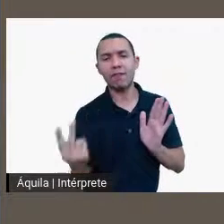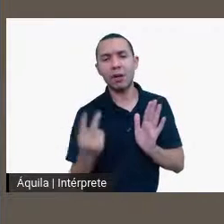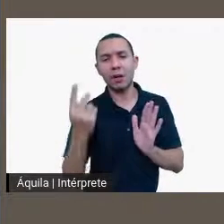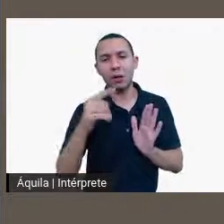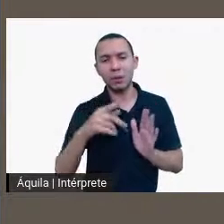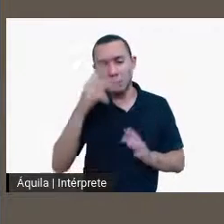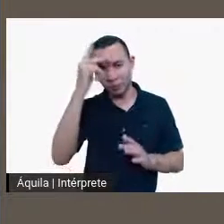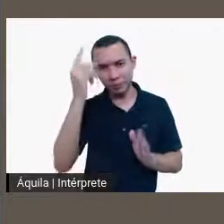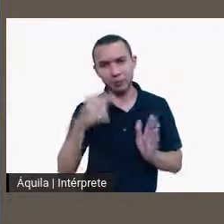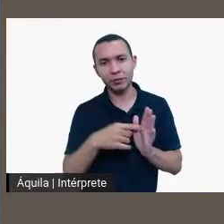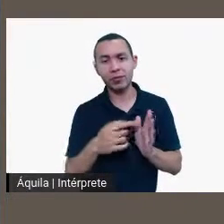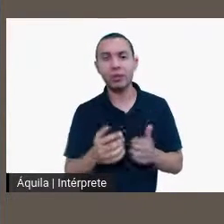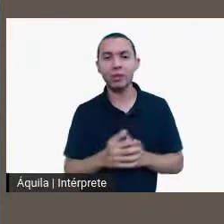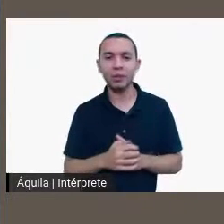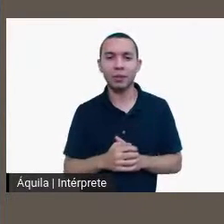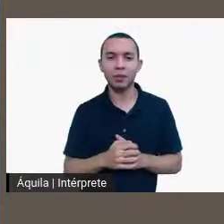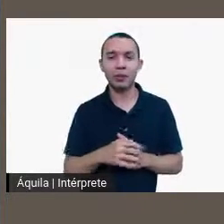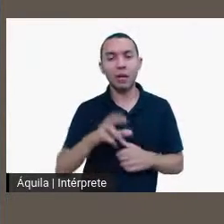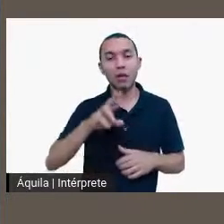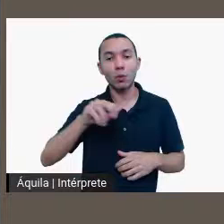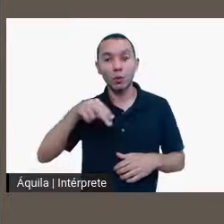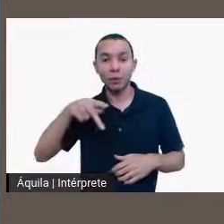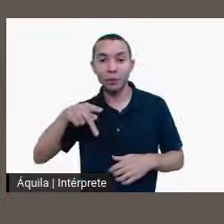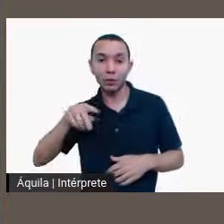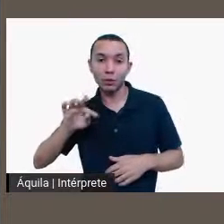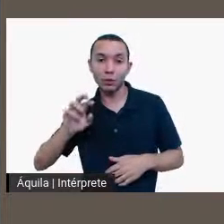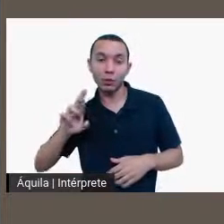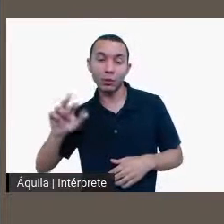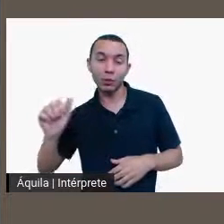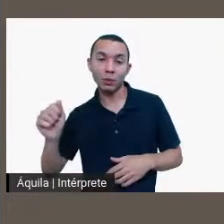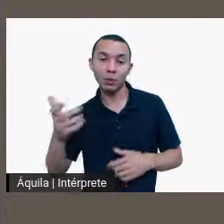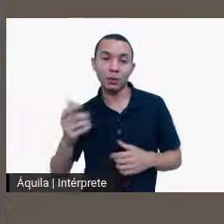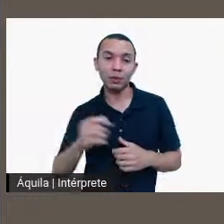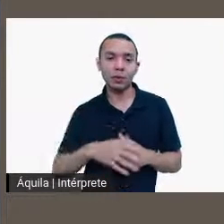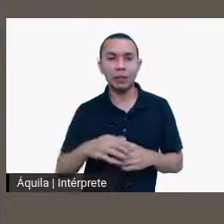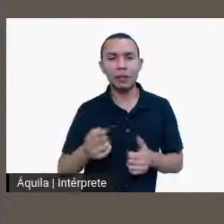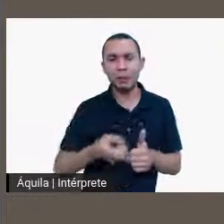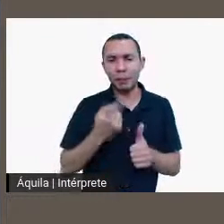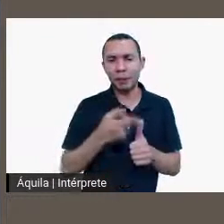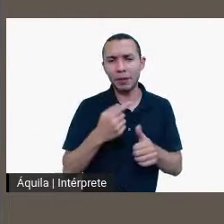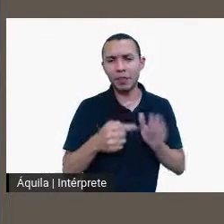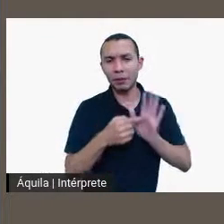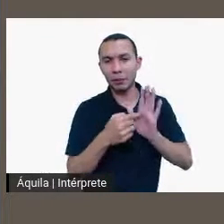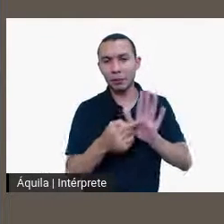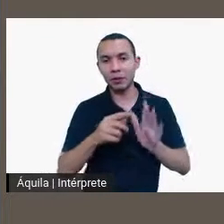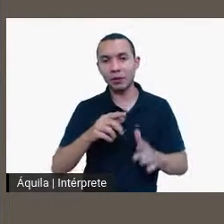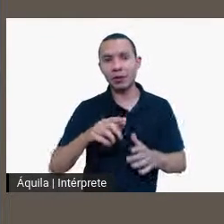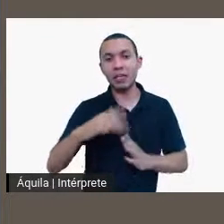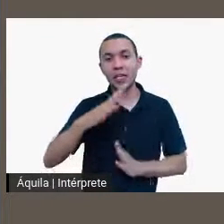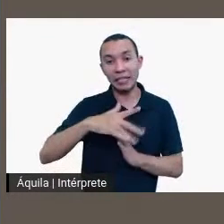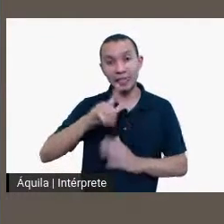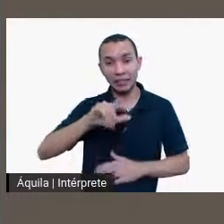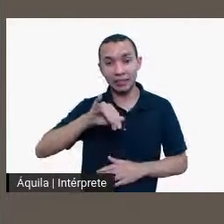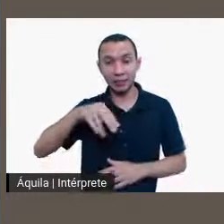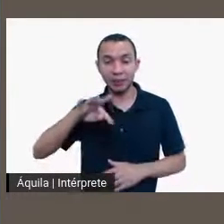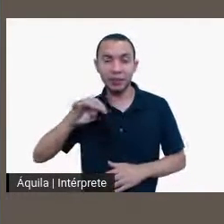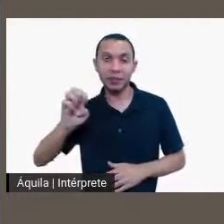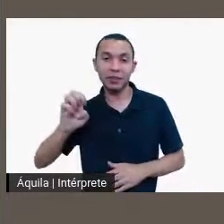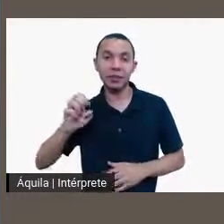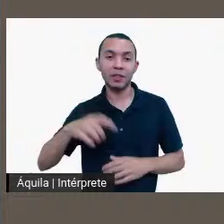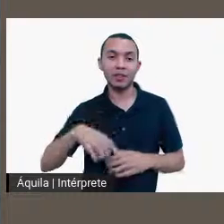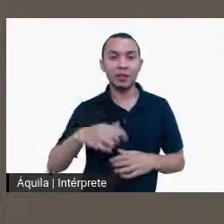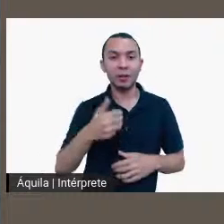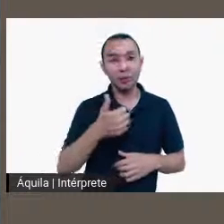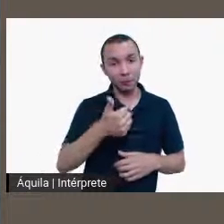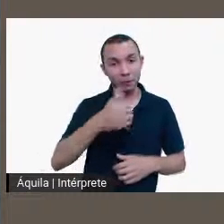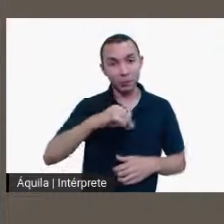escândalo, da ruptura e da transgressão, do qual a primeira exibição de limite, em 1931, no Cinema Capitólio, poderia ser